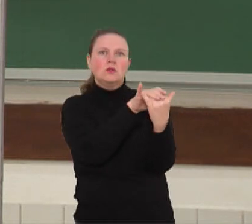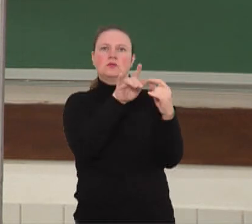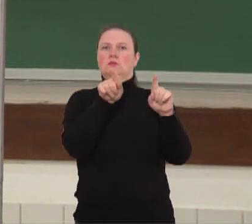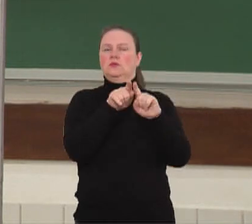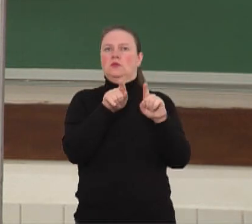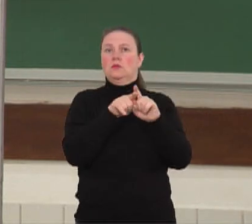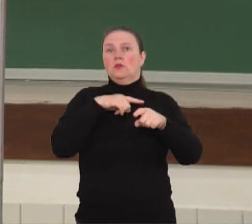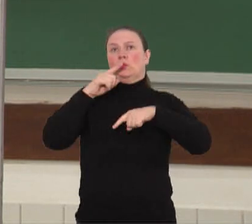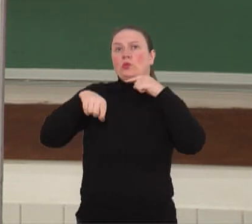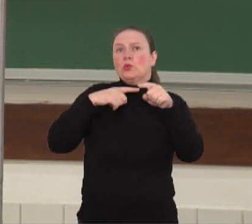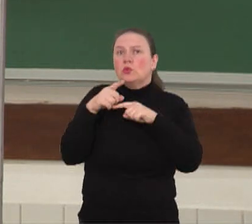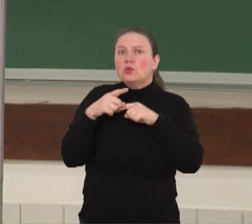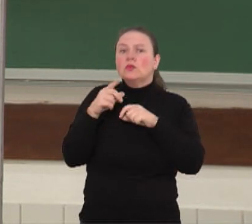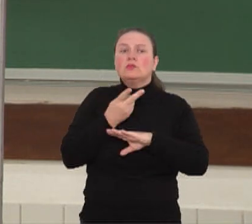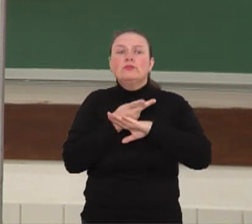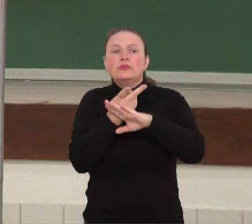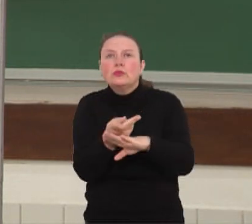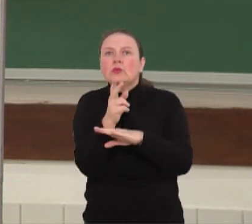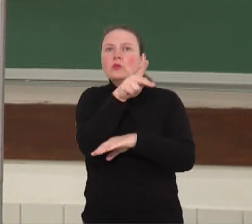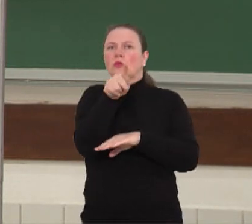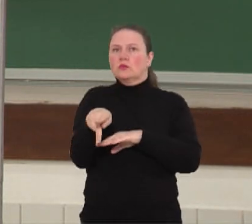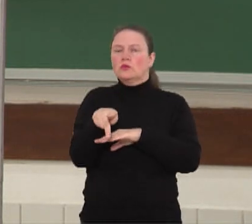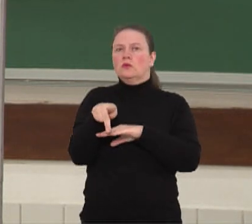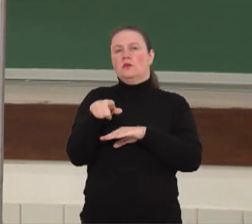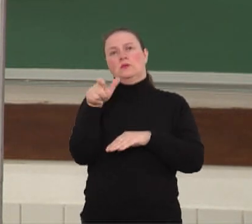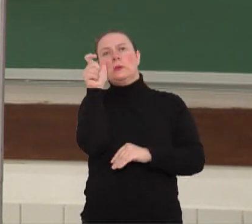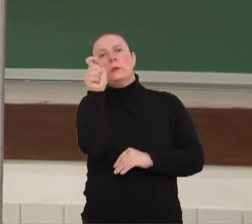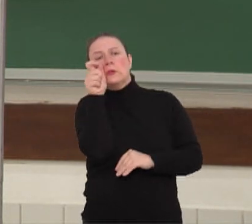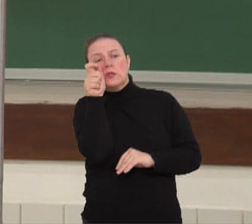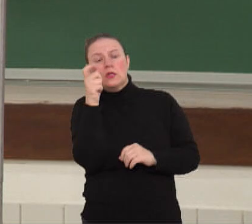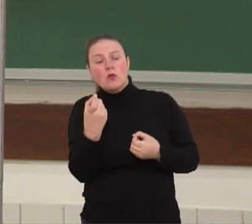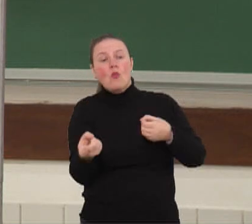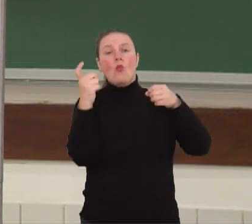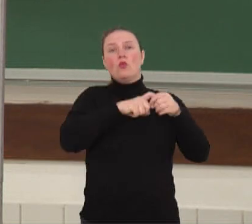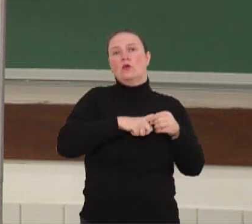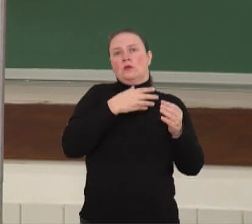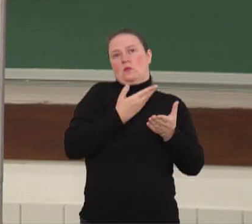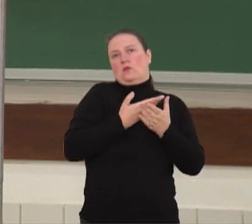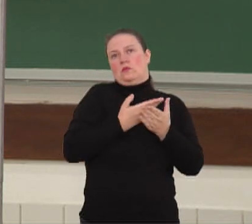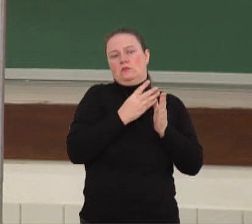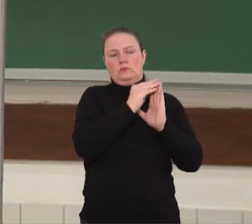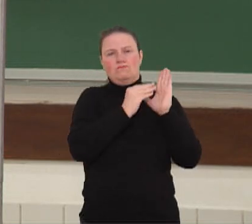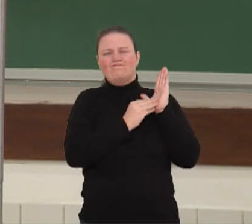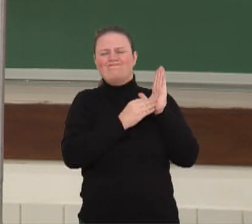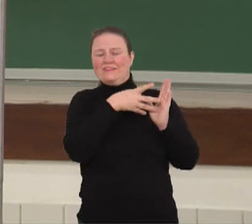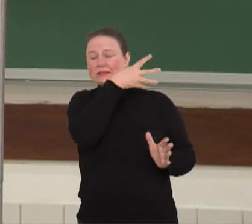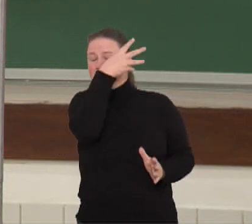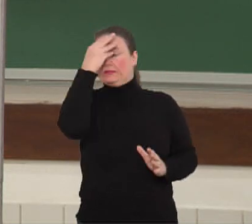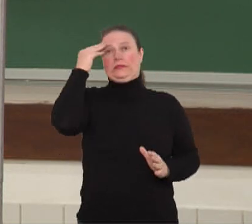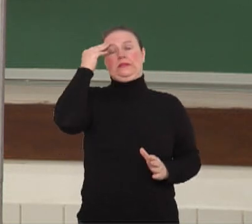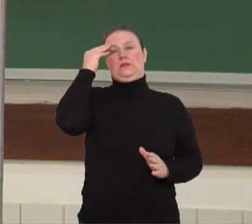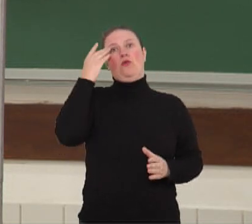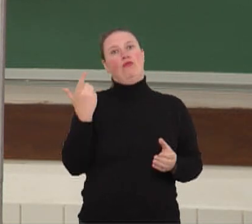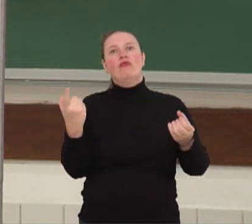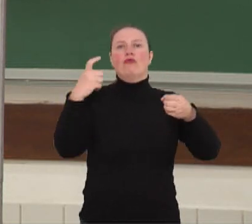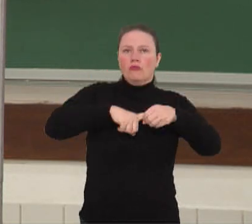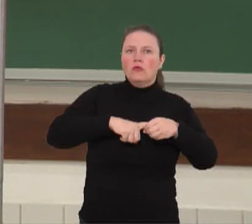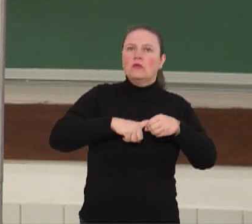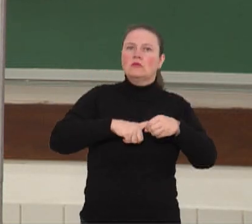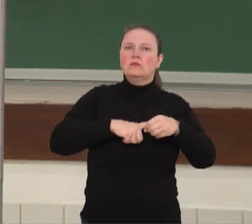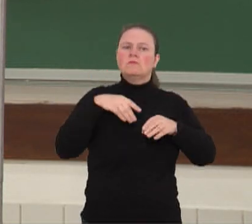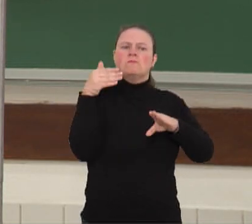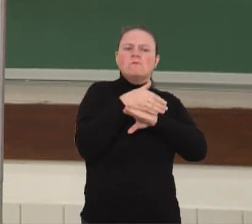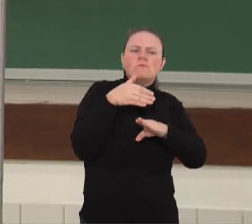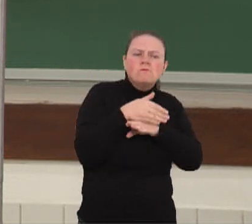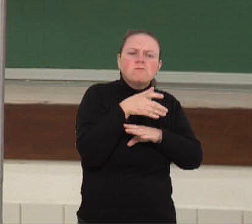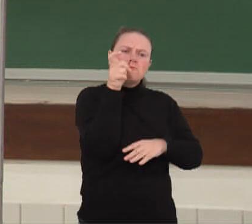da aula, fale com o seu professor, preciso assistir uma aula anterior que o professor comentou daquele conteúdo que eu não lembro, acessa lá, assiste a